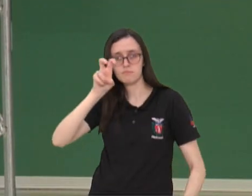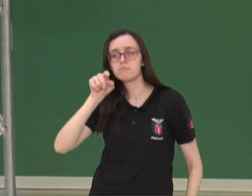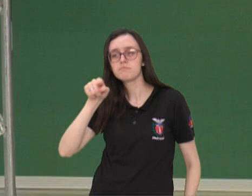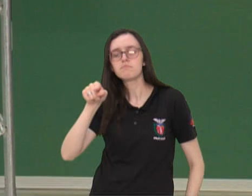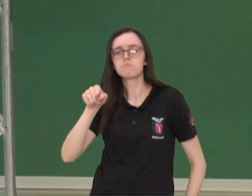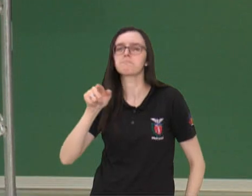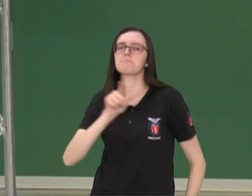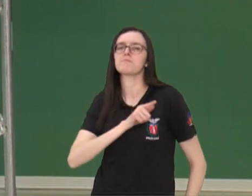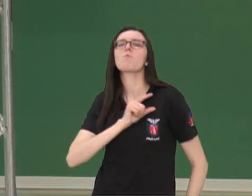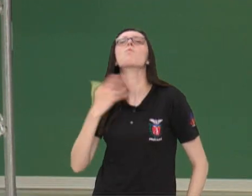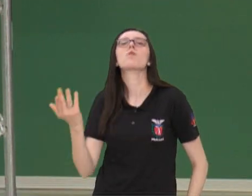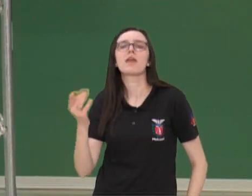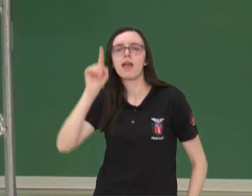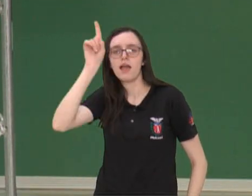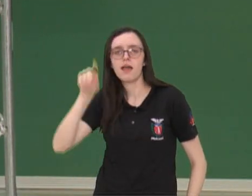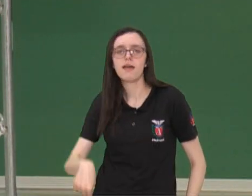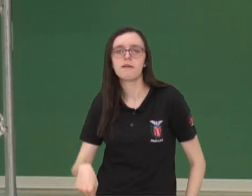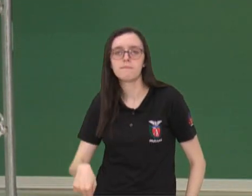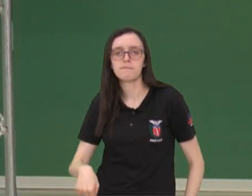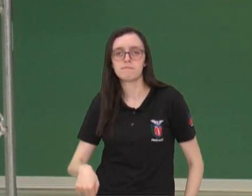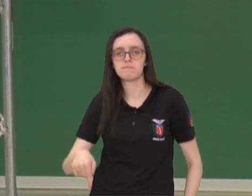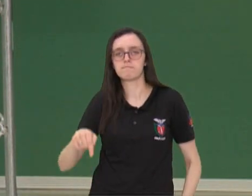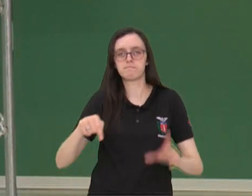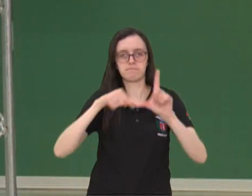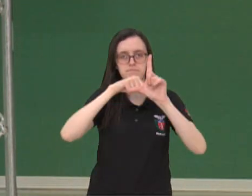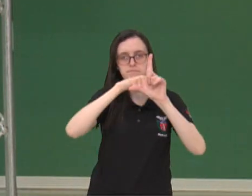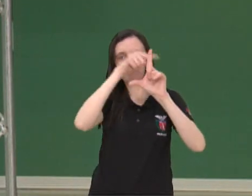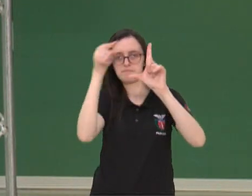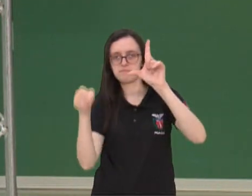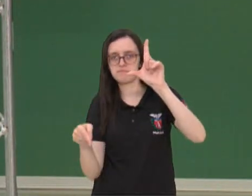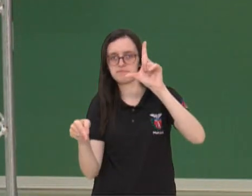possui concavidade voltada para baixo.